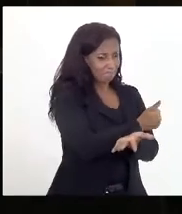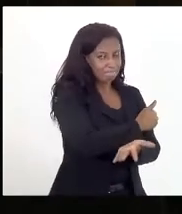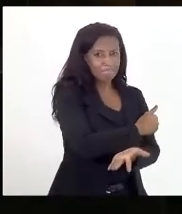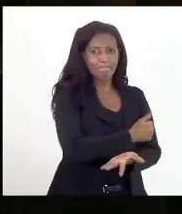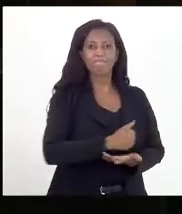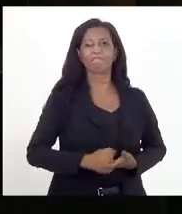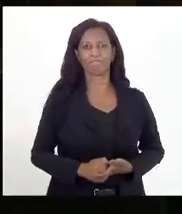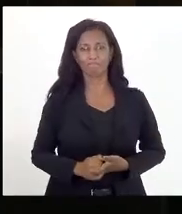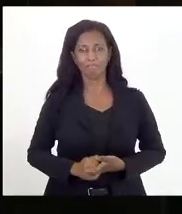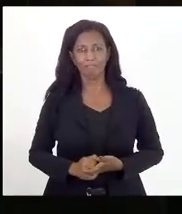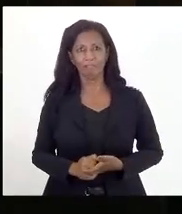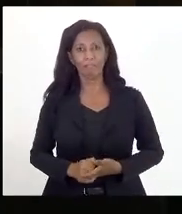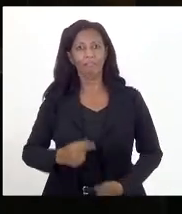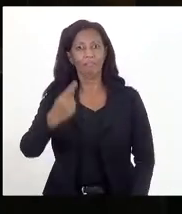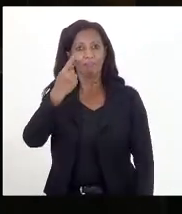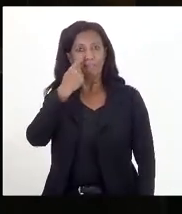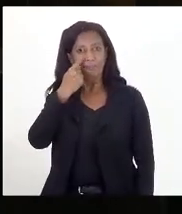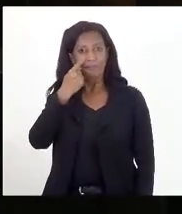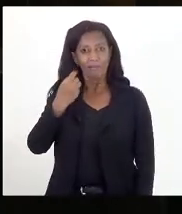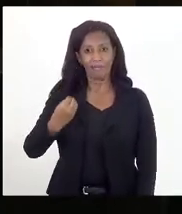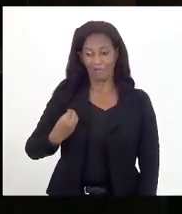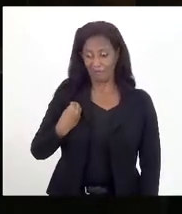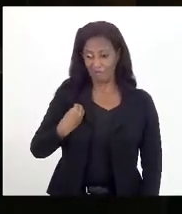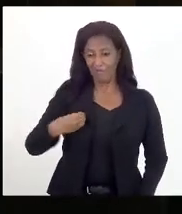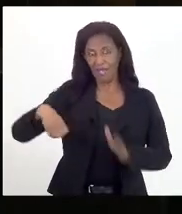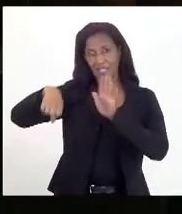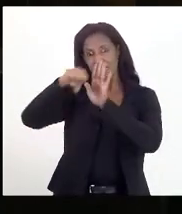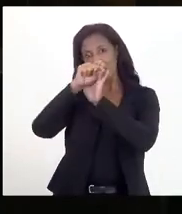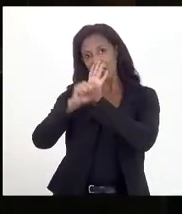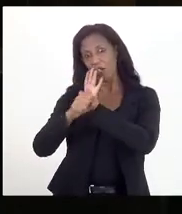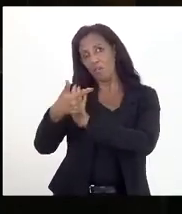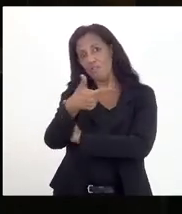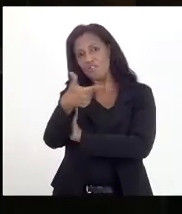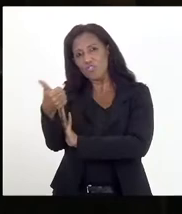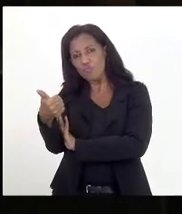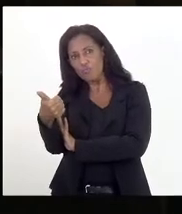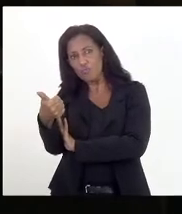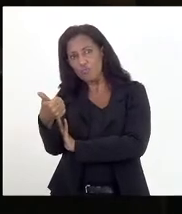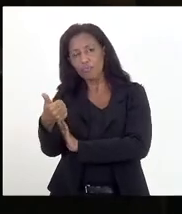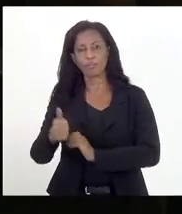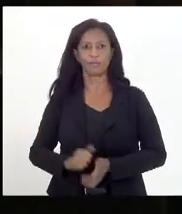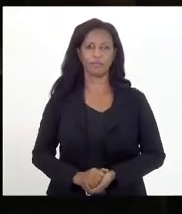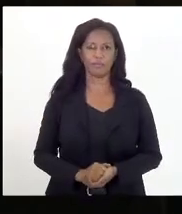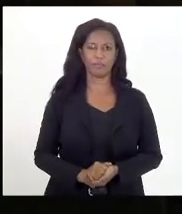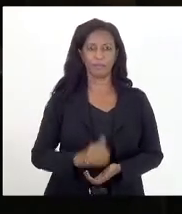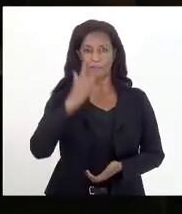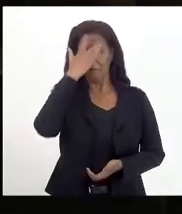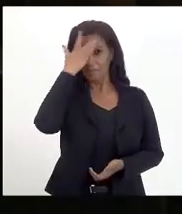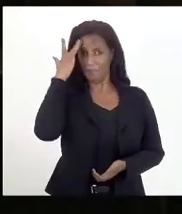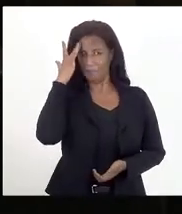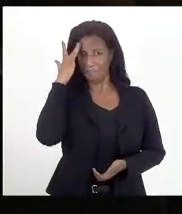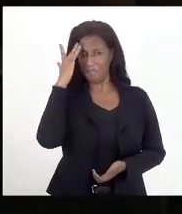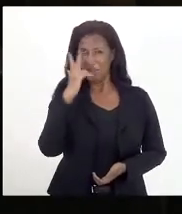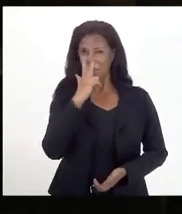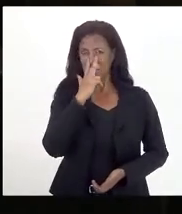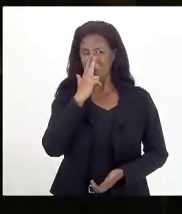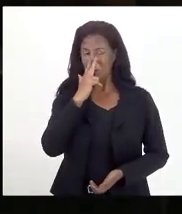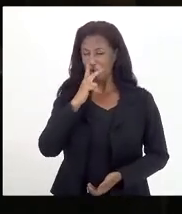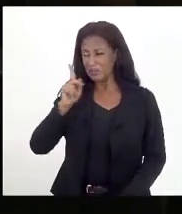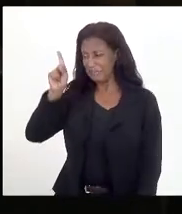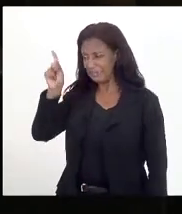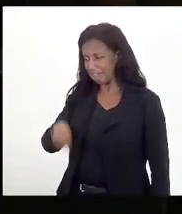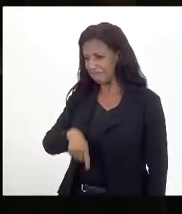nós estamos vivendo em pleno século 21 as pessoas sendo